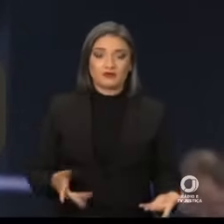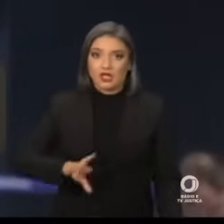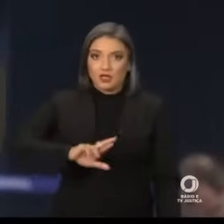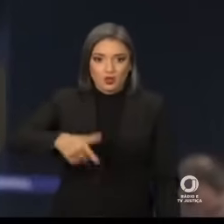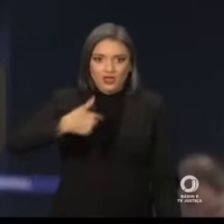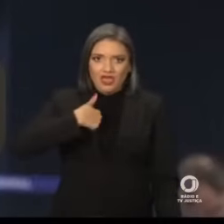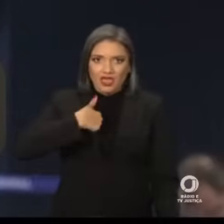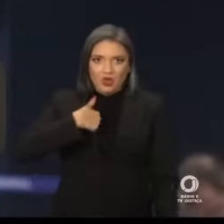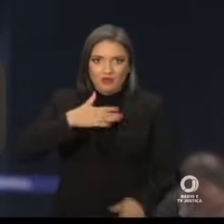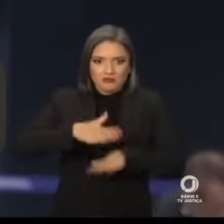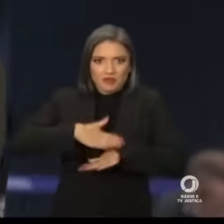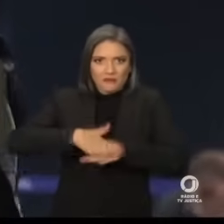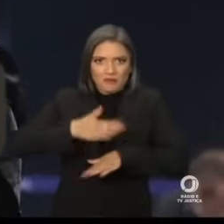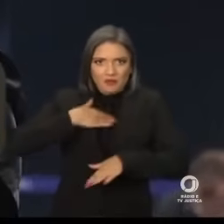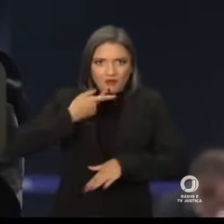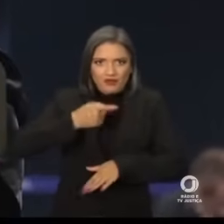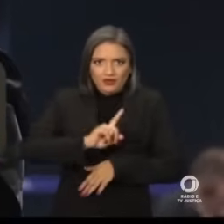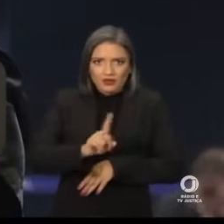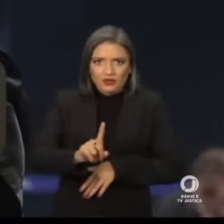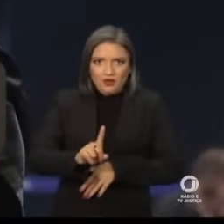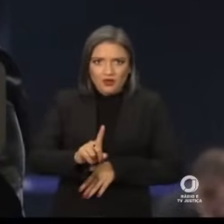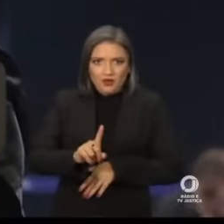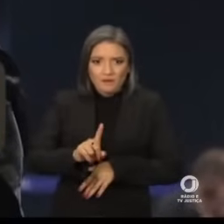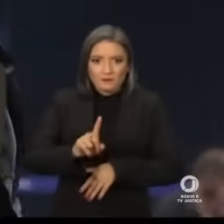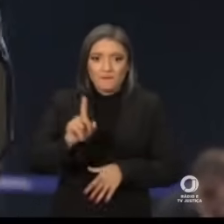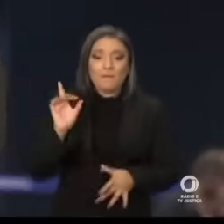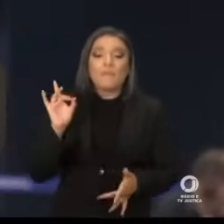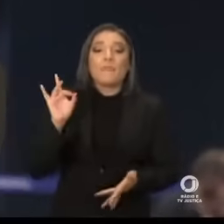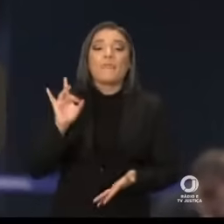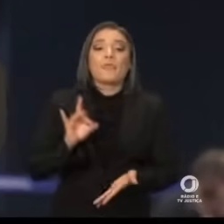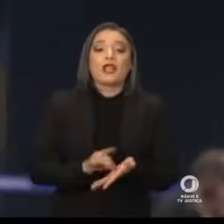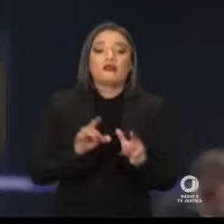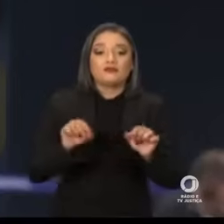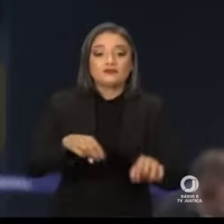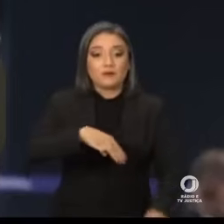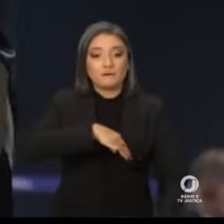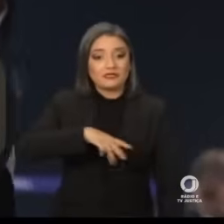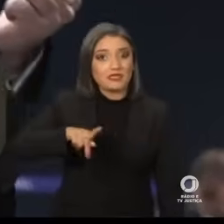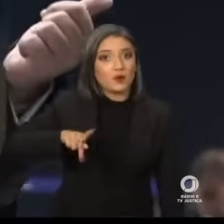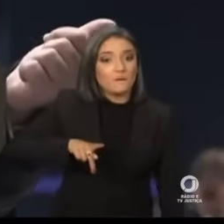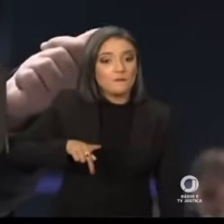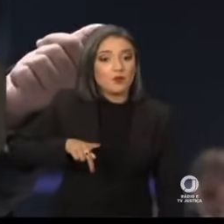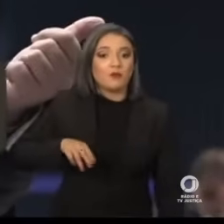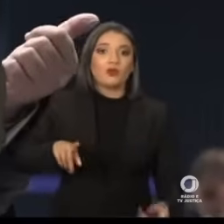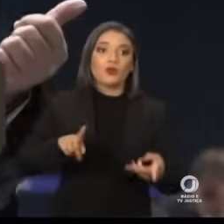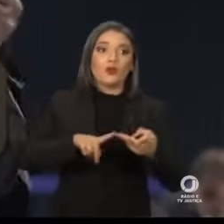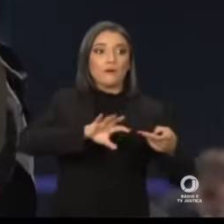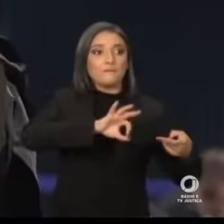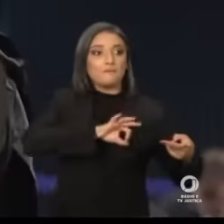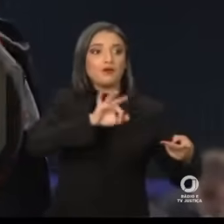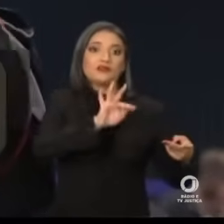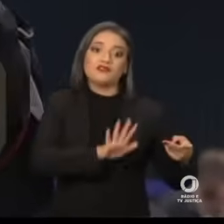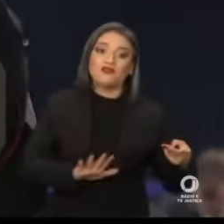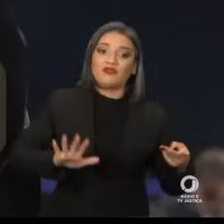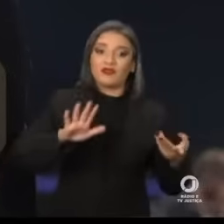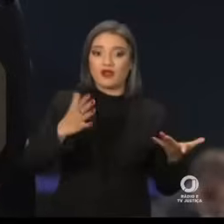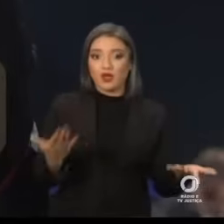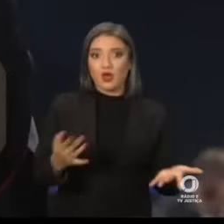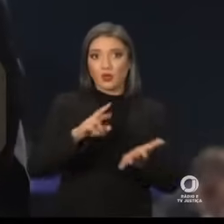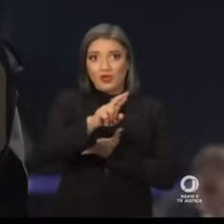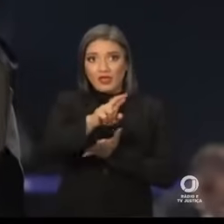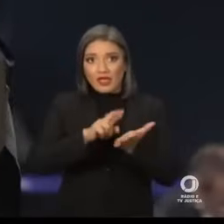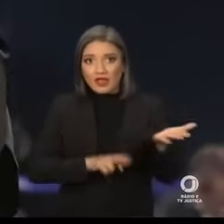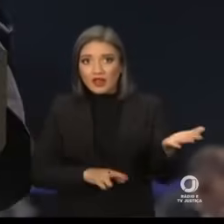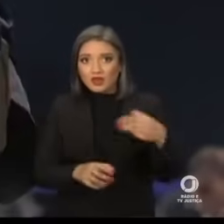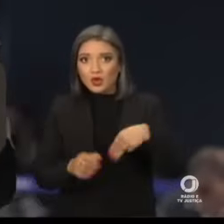dizendo. Na verdade, o Ministério Público Federal e a Polícia Federal, no último relatório de